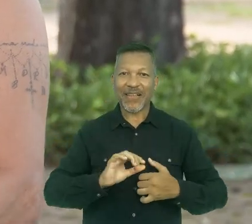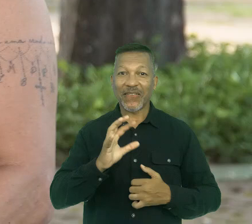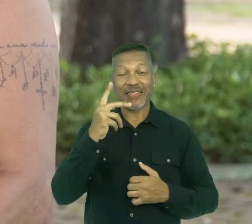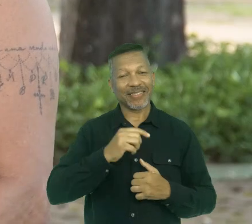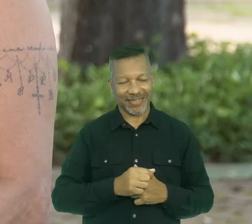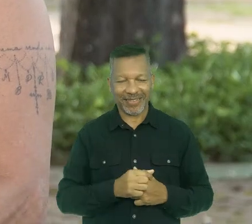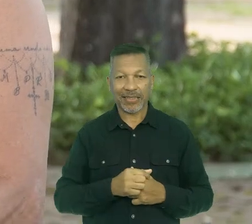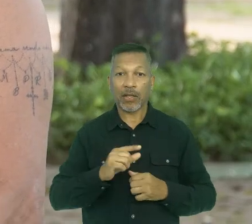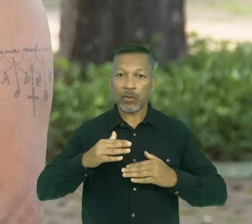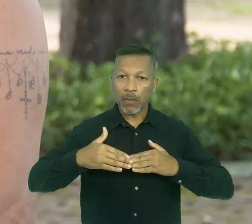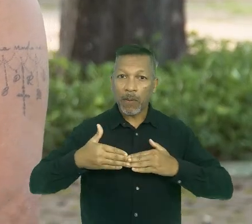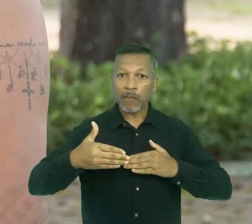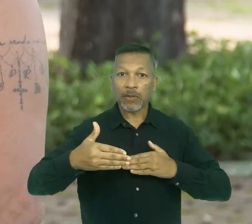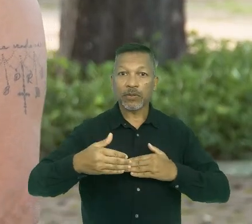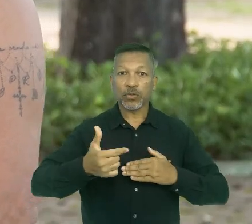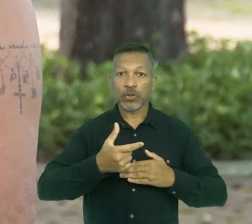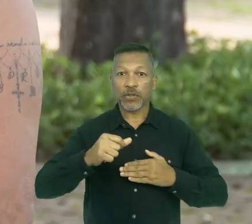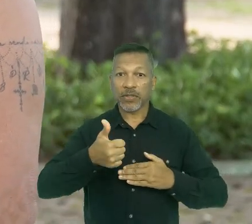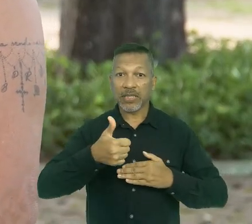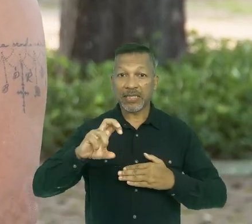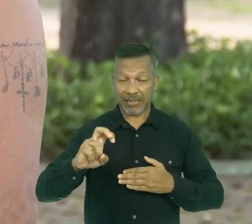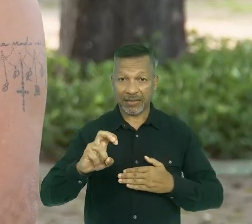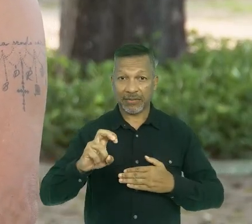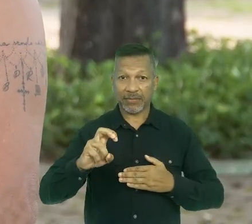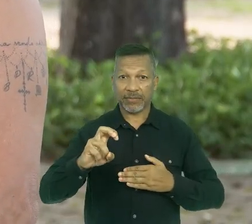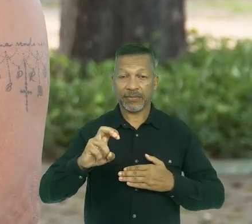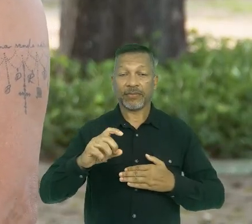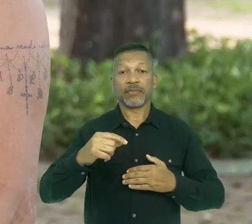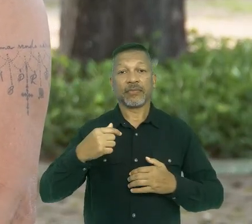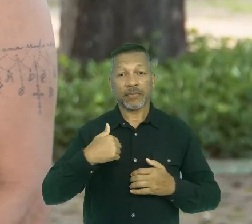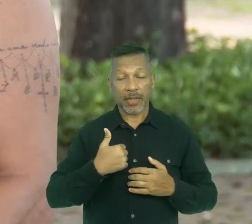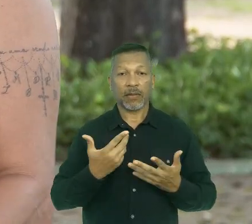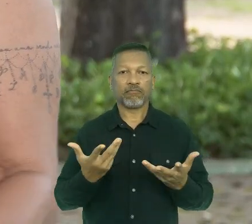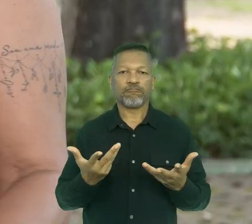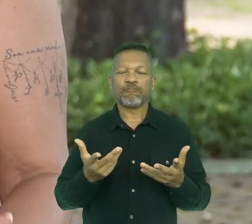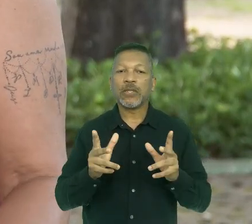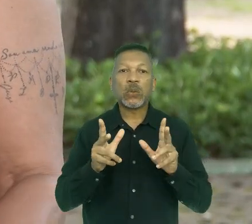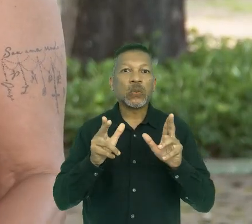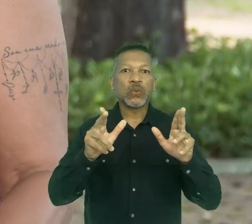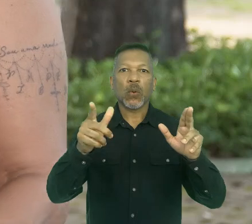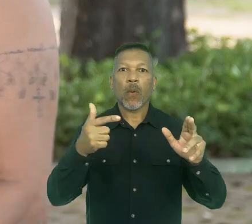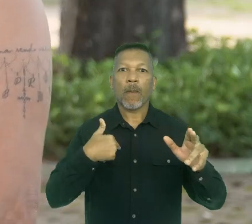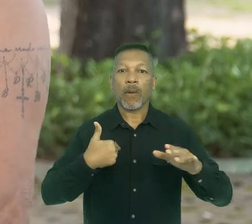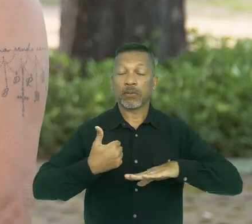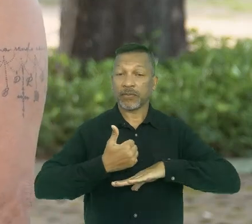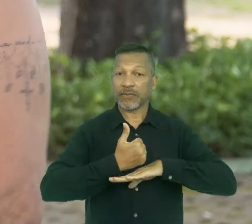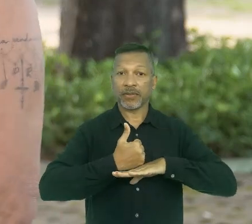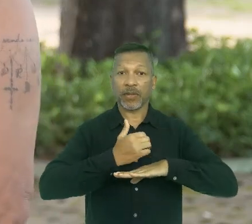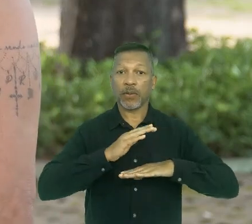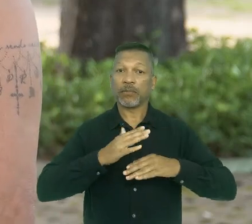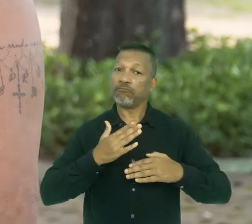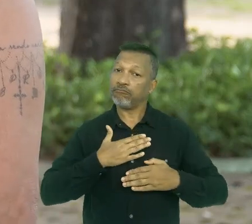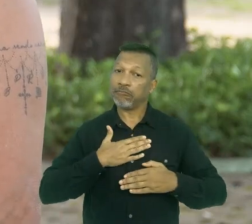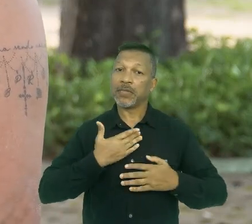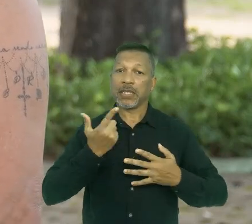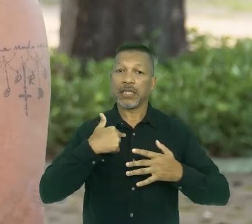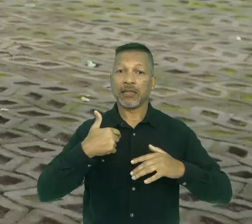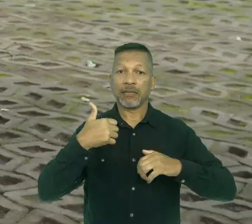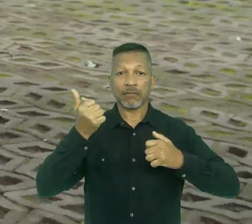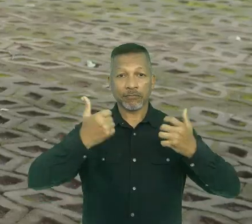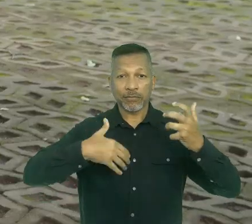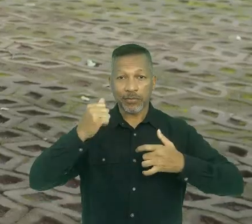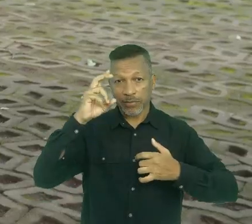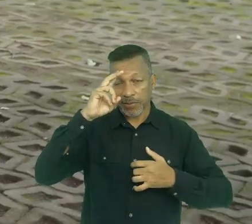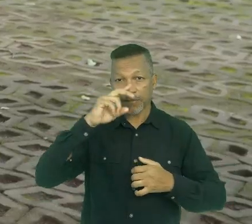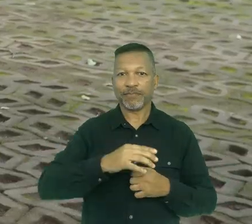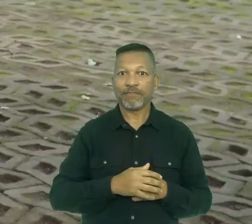E desde então, desde 2015, é como uma profissão minha de contar histórias em todos os lugares.